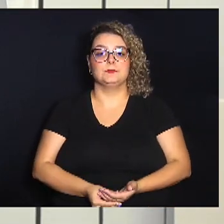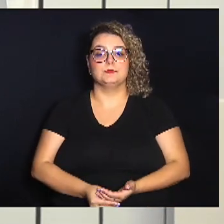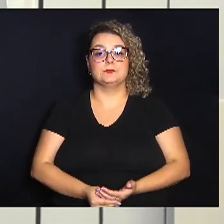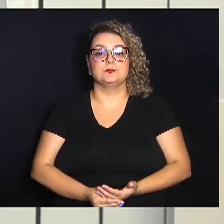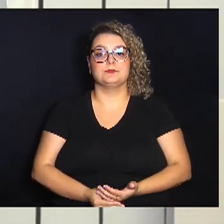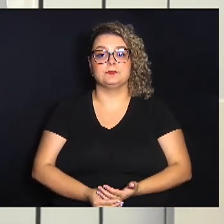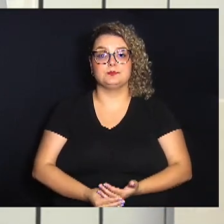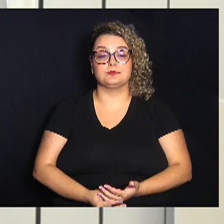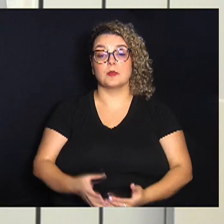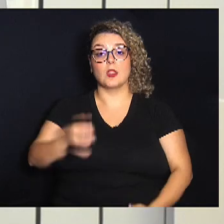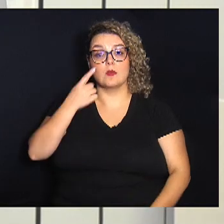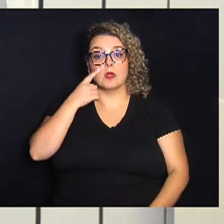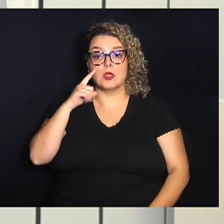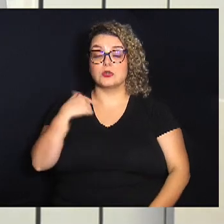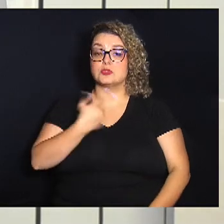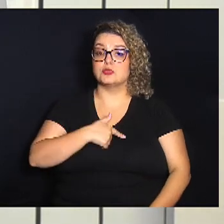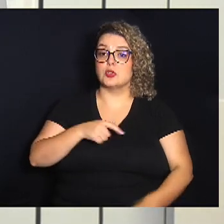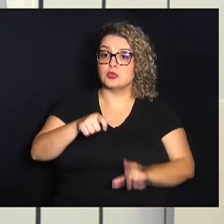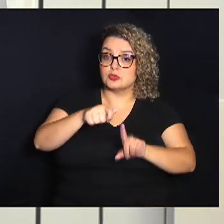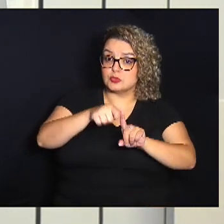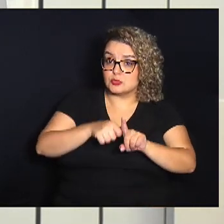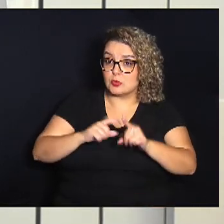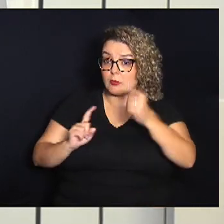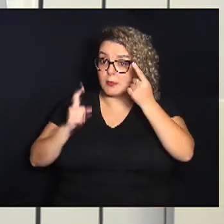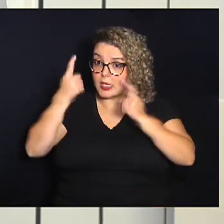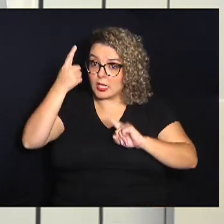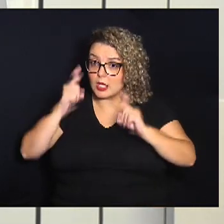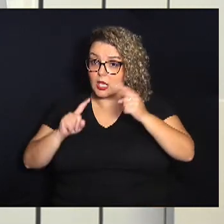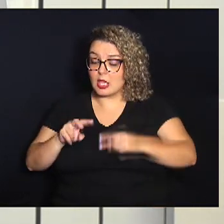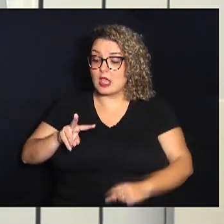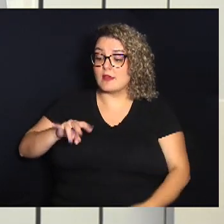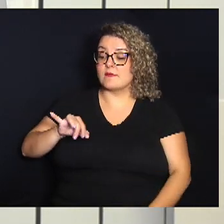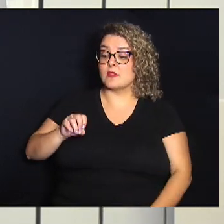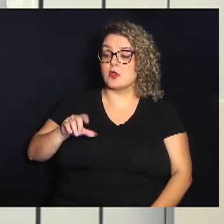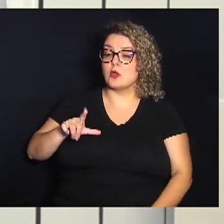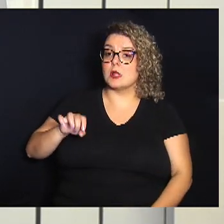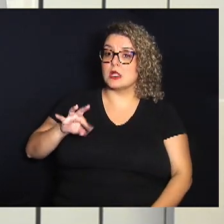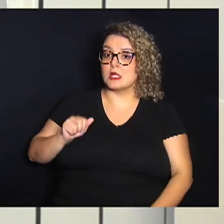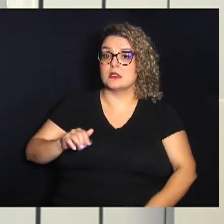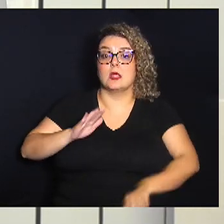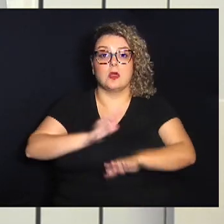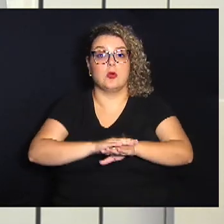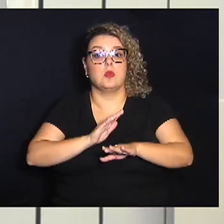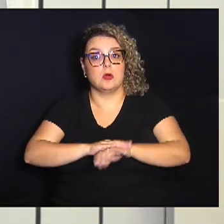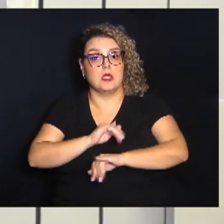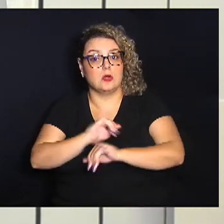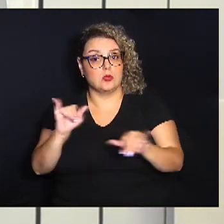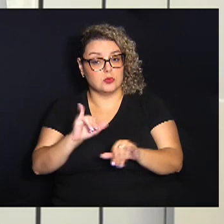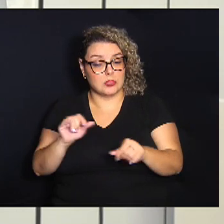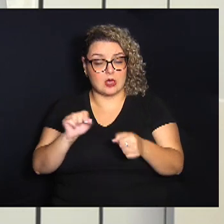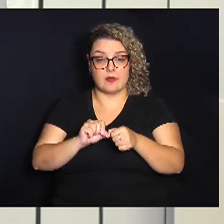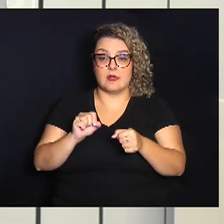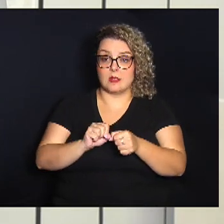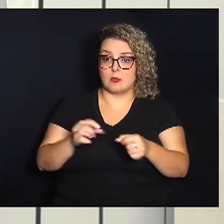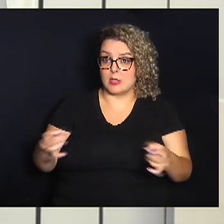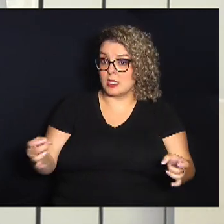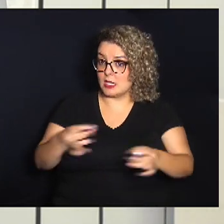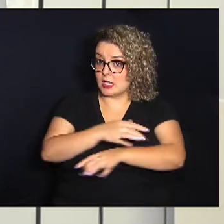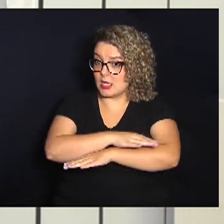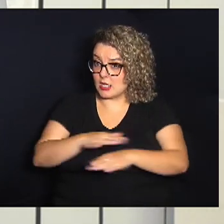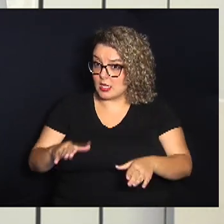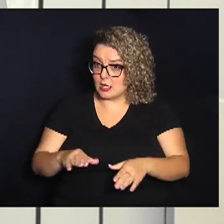E olha só, nós estamos no mês Fevereiro Violeta com ações realizadas para a erradicação